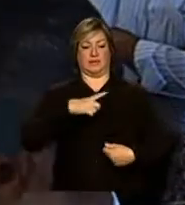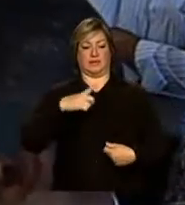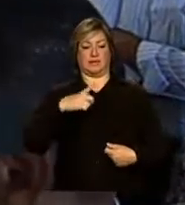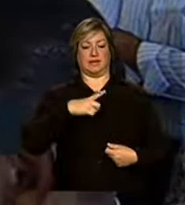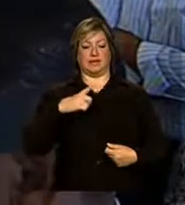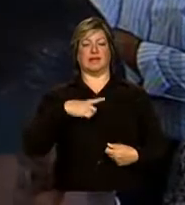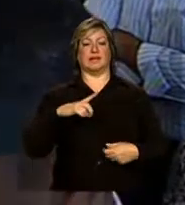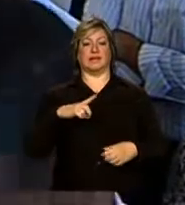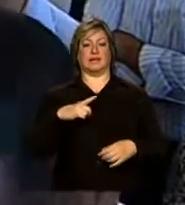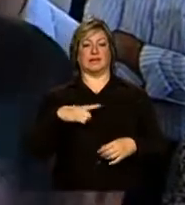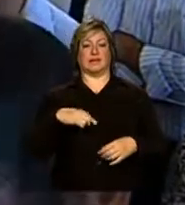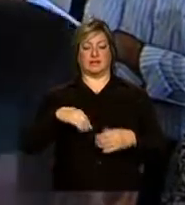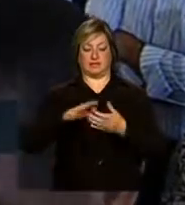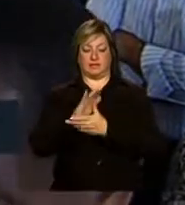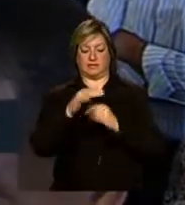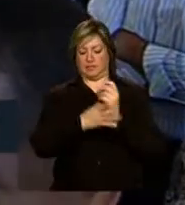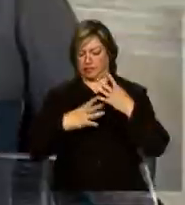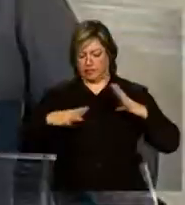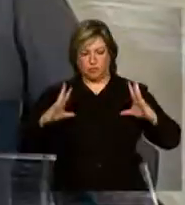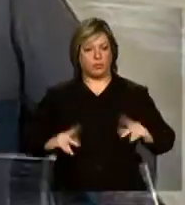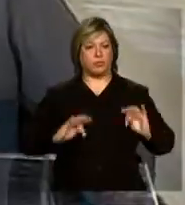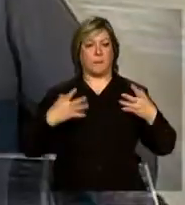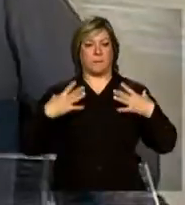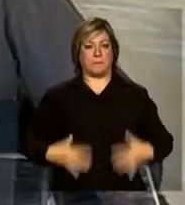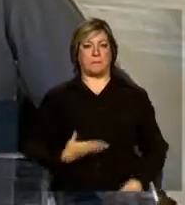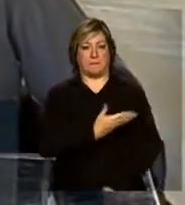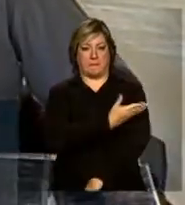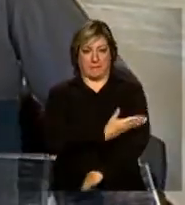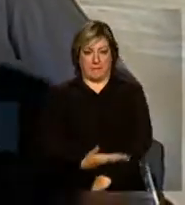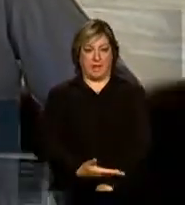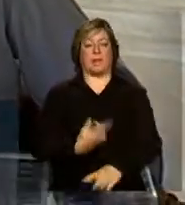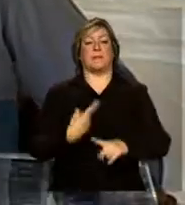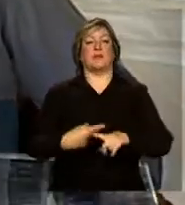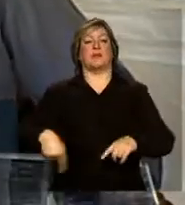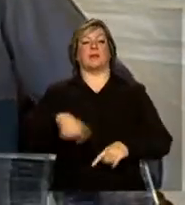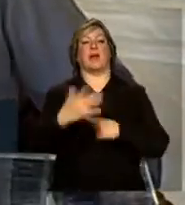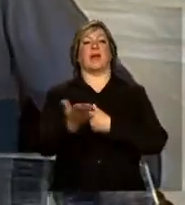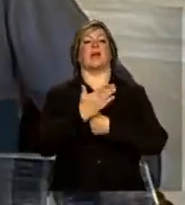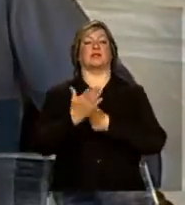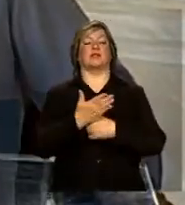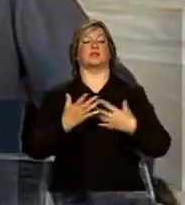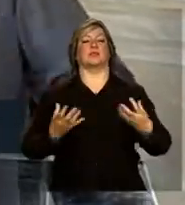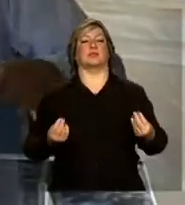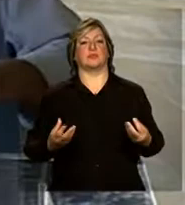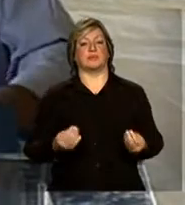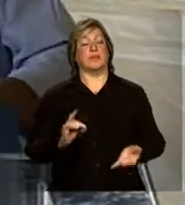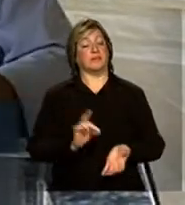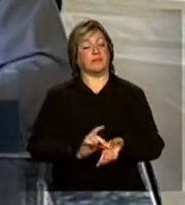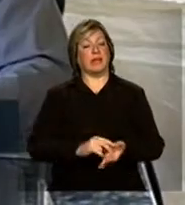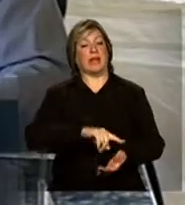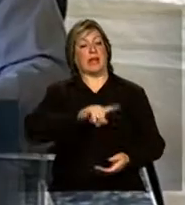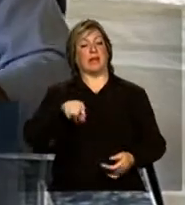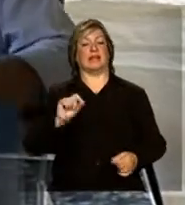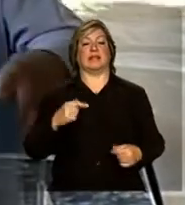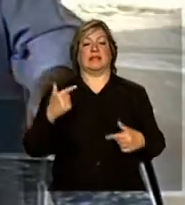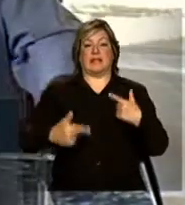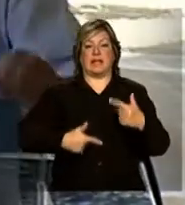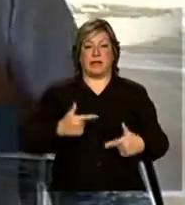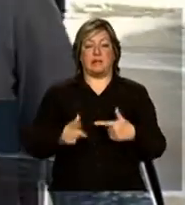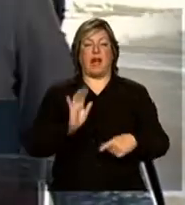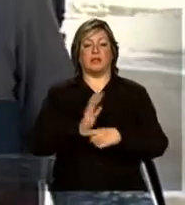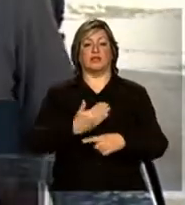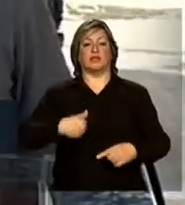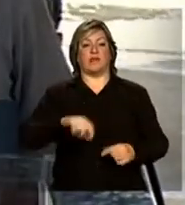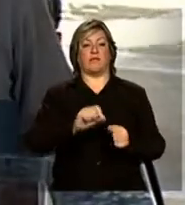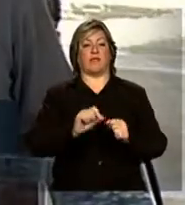de bota Branca etc que são os nossos grandes colaboradores e que são verdadeiramente aqueles que estão permitindo a gente